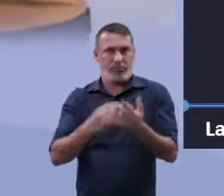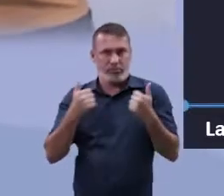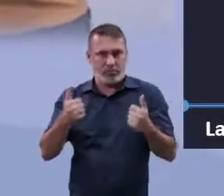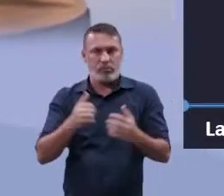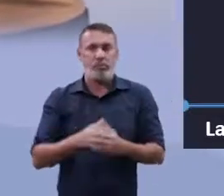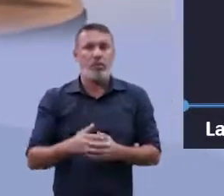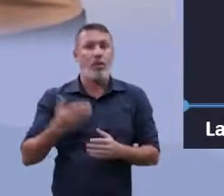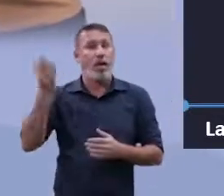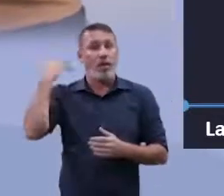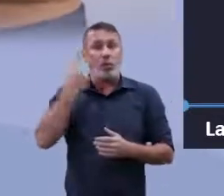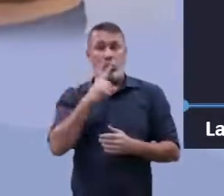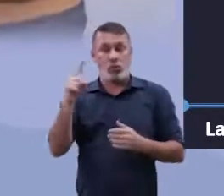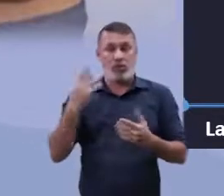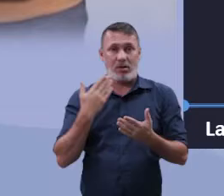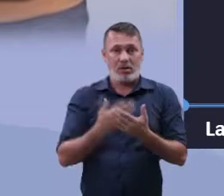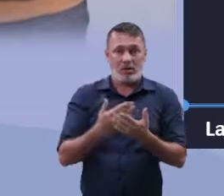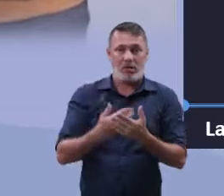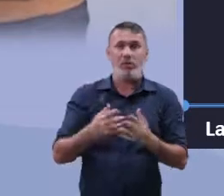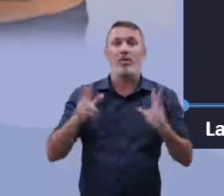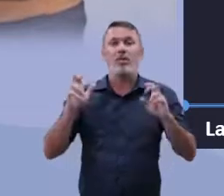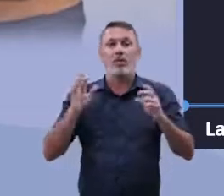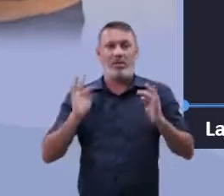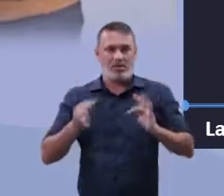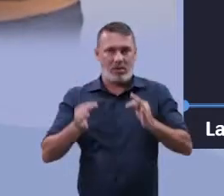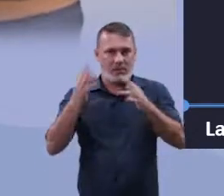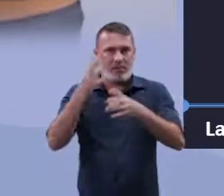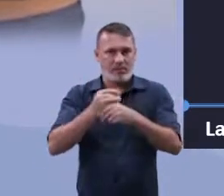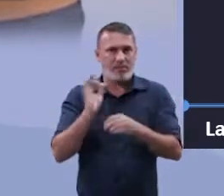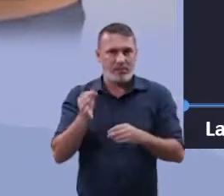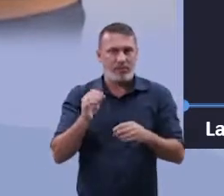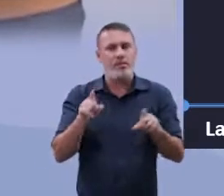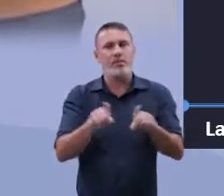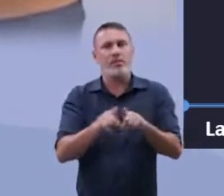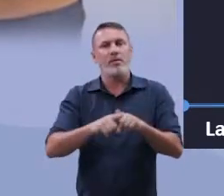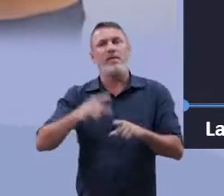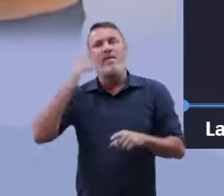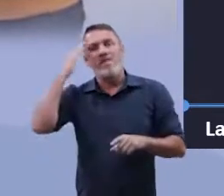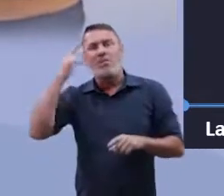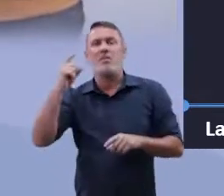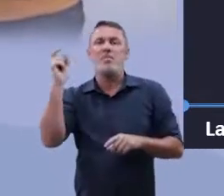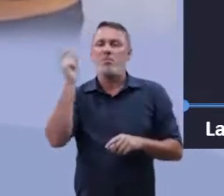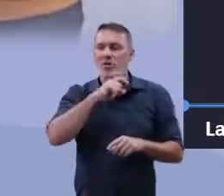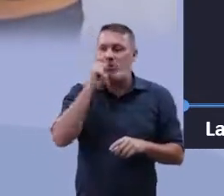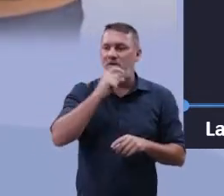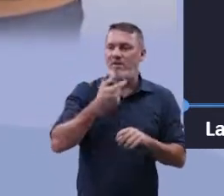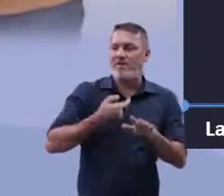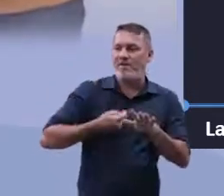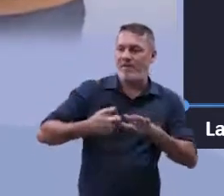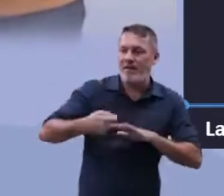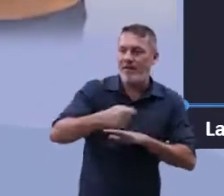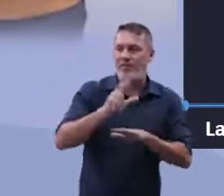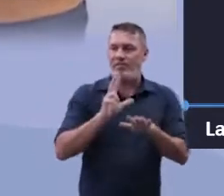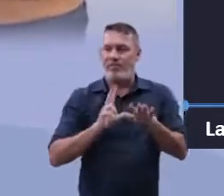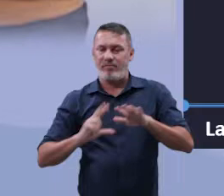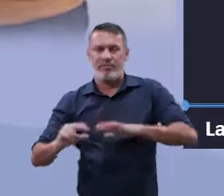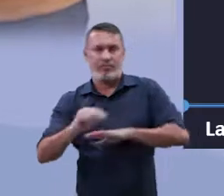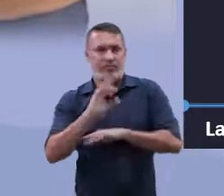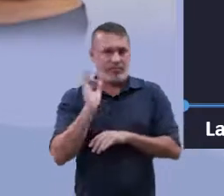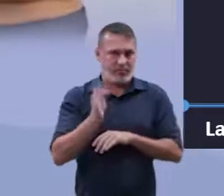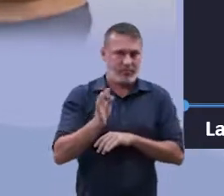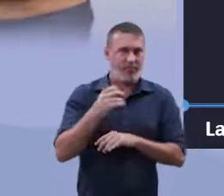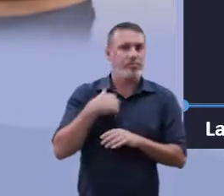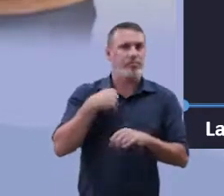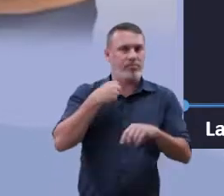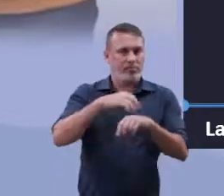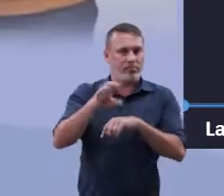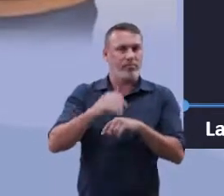aula, nós falamos um pouquinho sobre a tecnologia e falamos sobre, as famosas mentiras, fake news. Falei